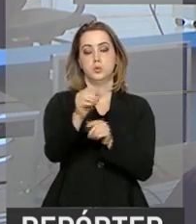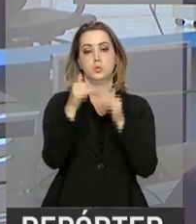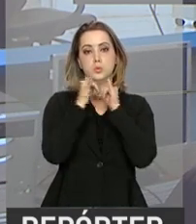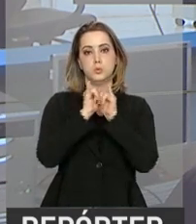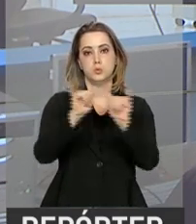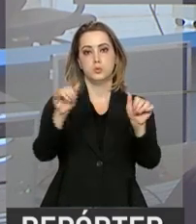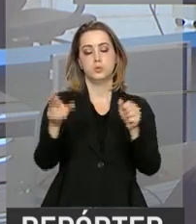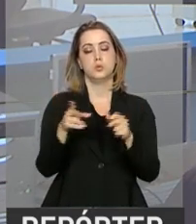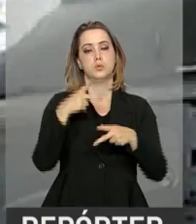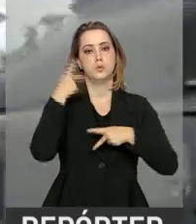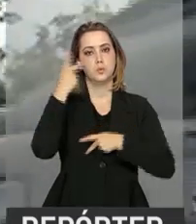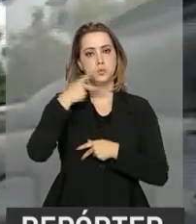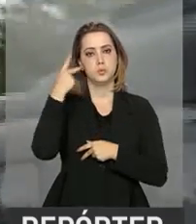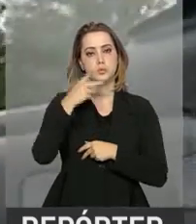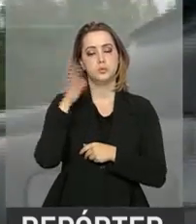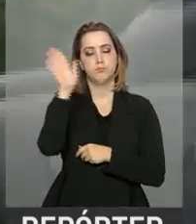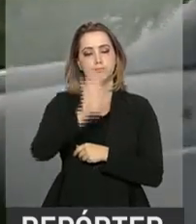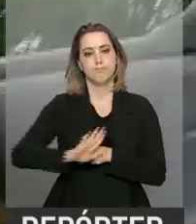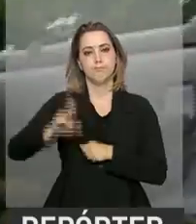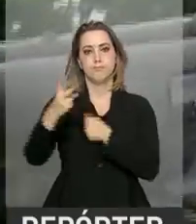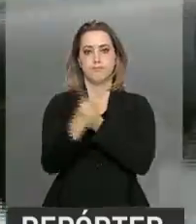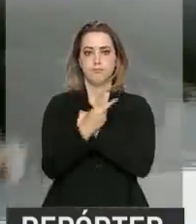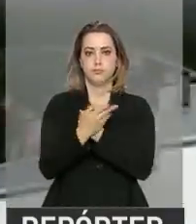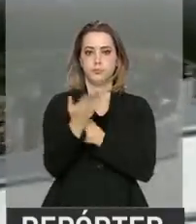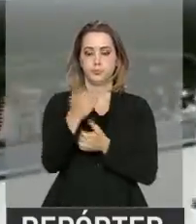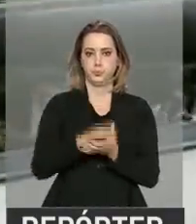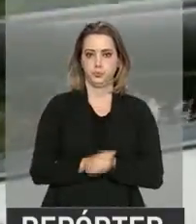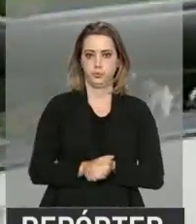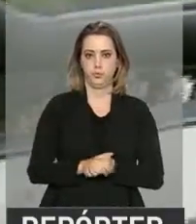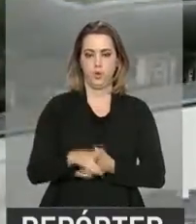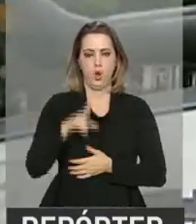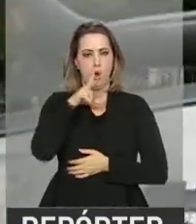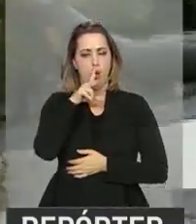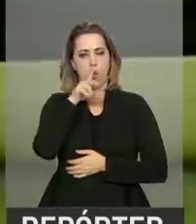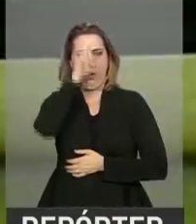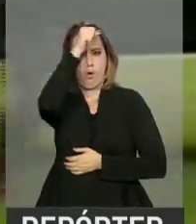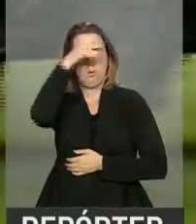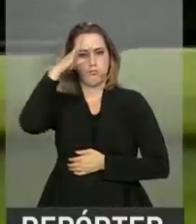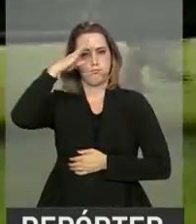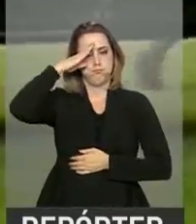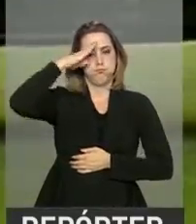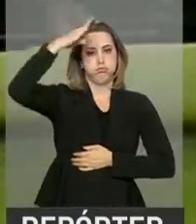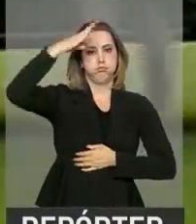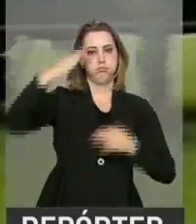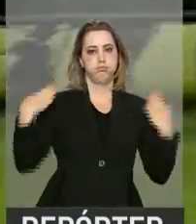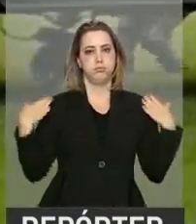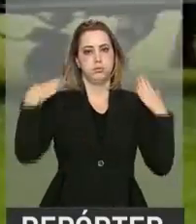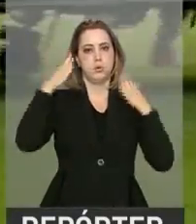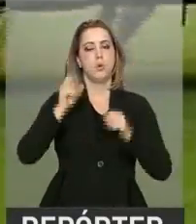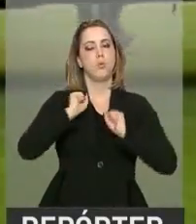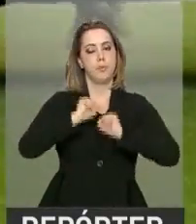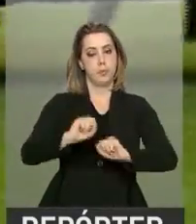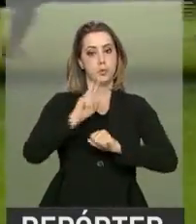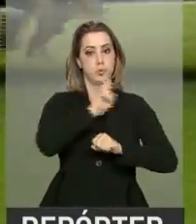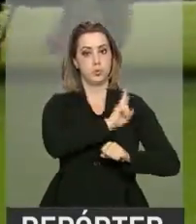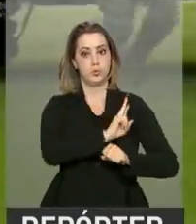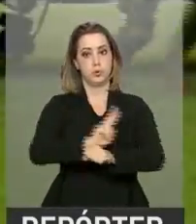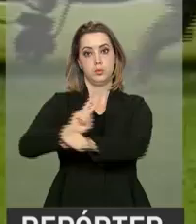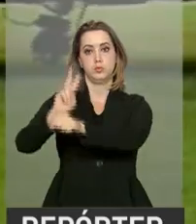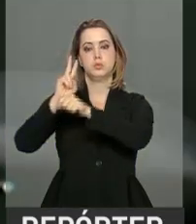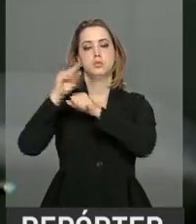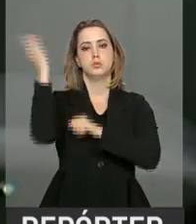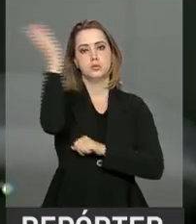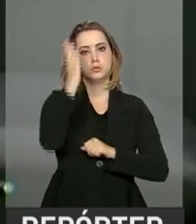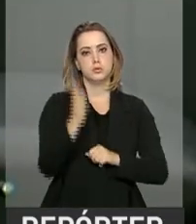de defesa forças armadas modernas e com capacidade de proteger o brasil é a